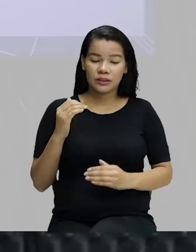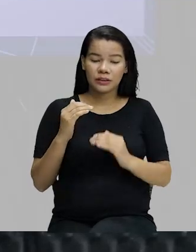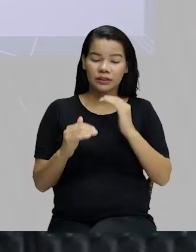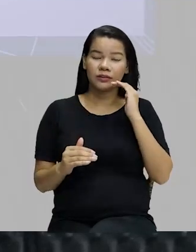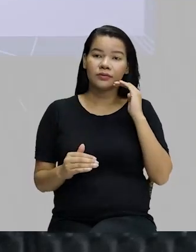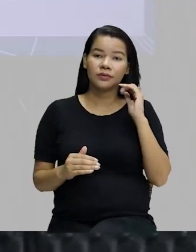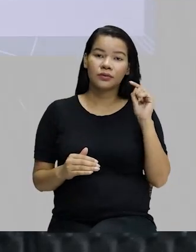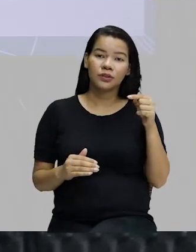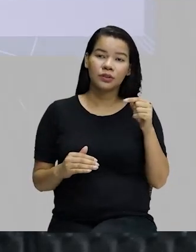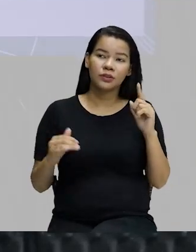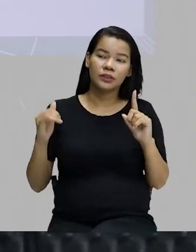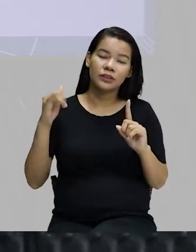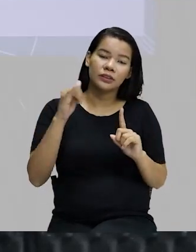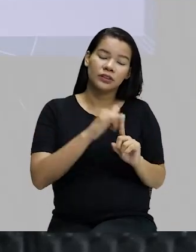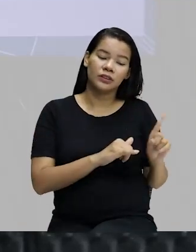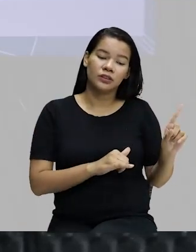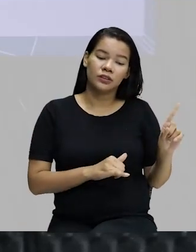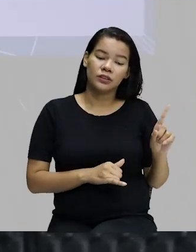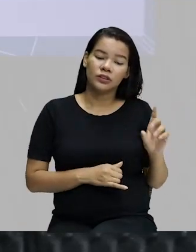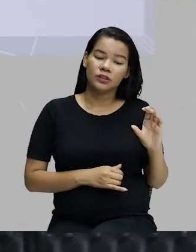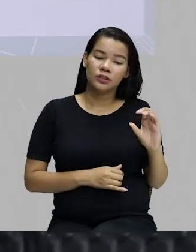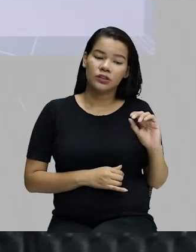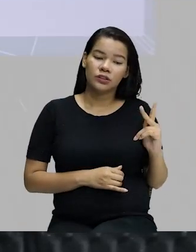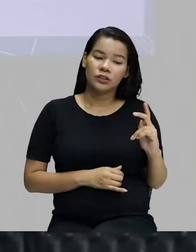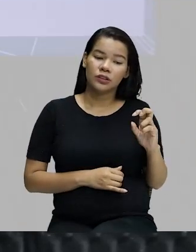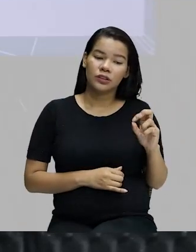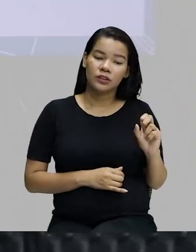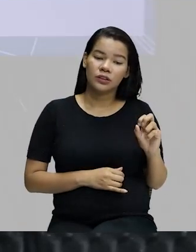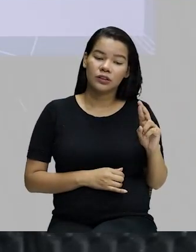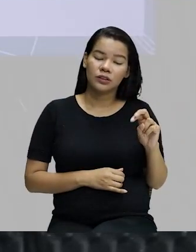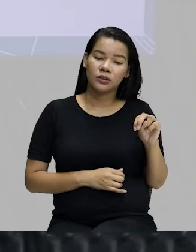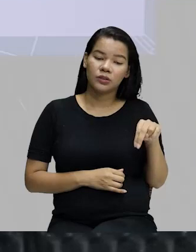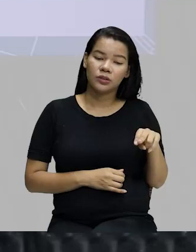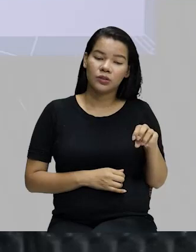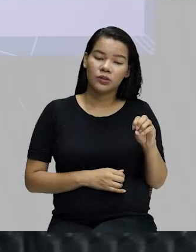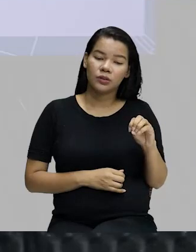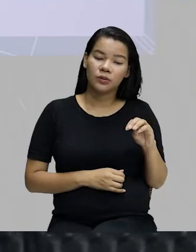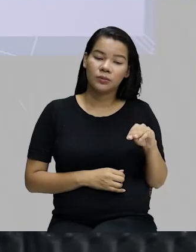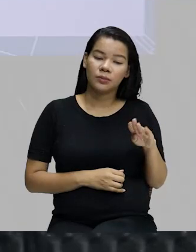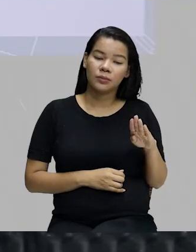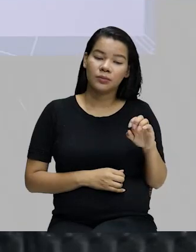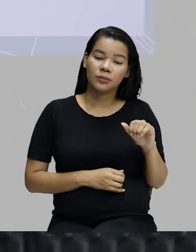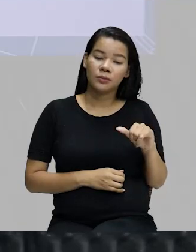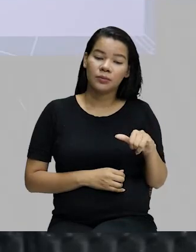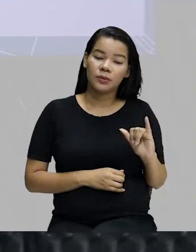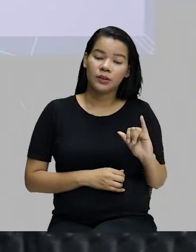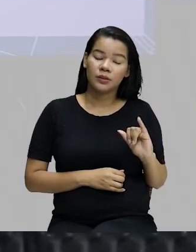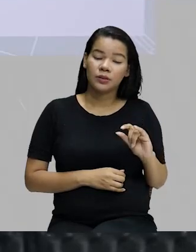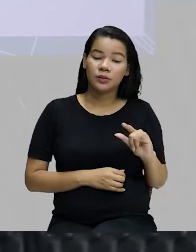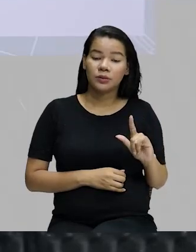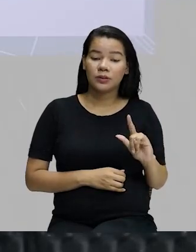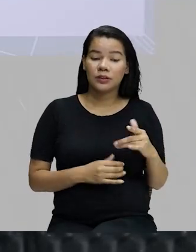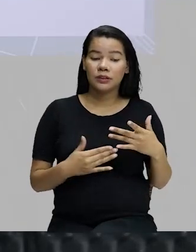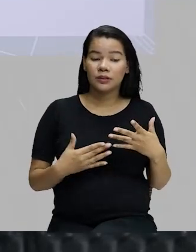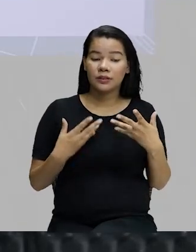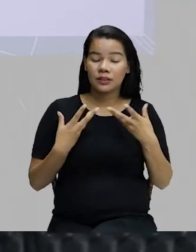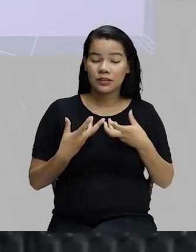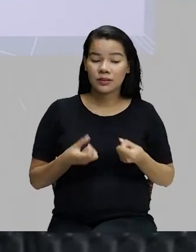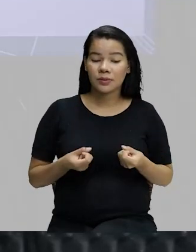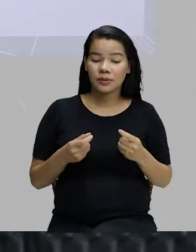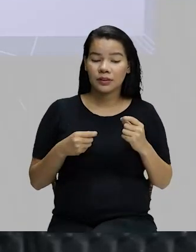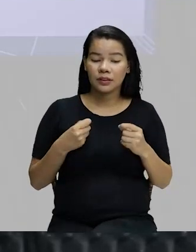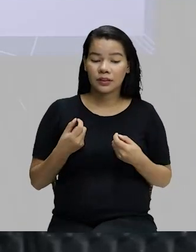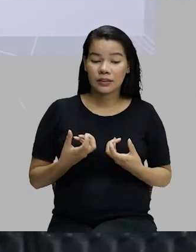foi o acidente de Chernobyl. Então, eles sabiam, os soviéticos sabiam que admitir a culpa,